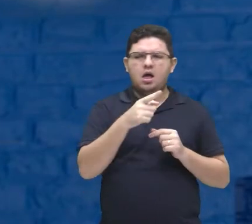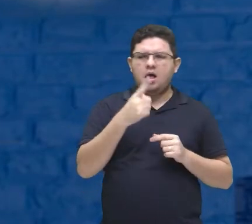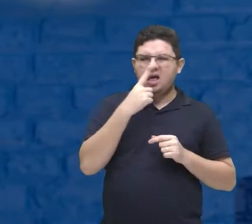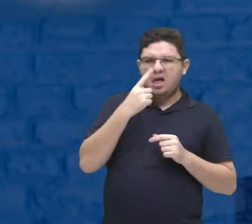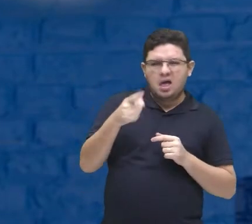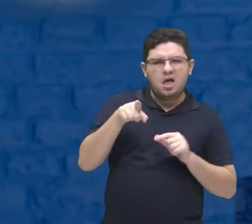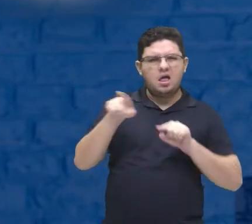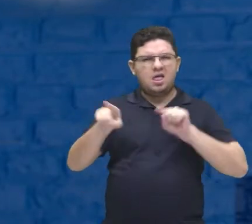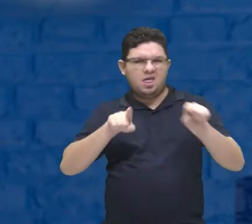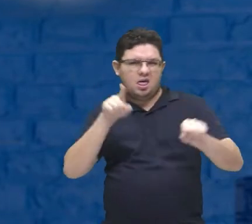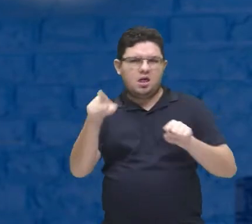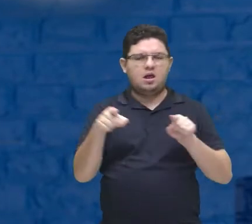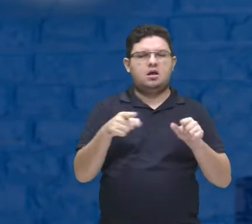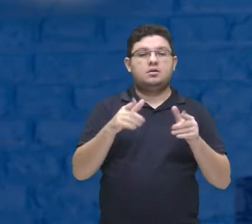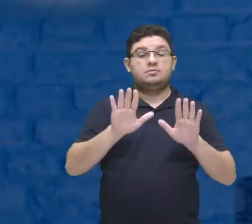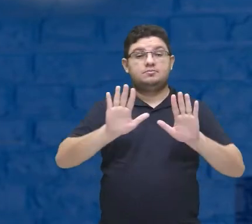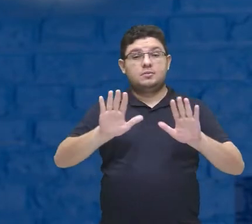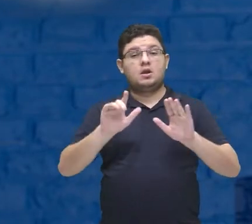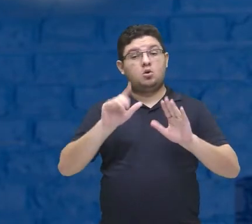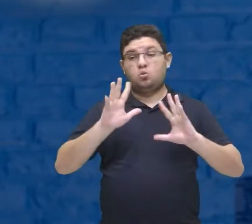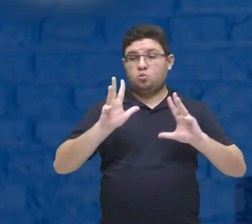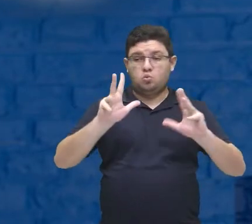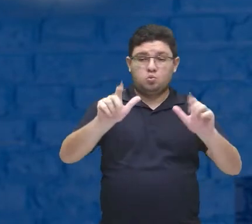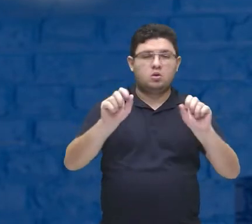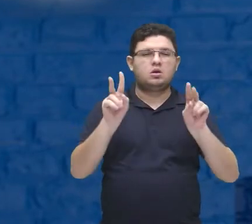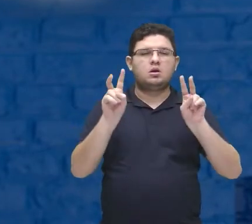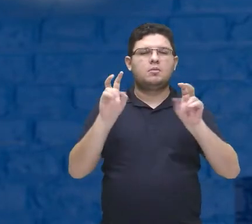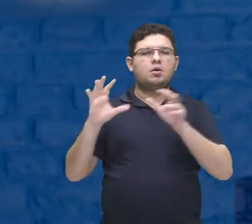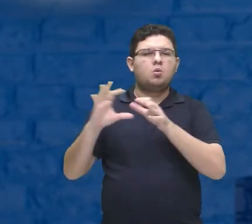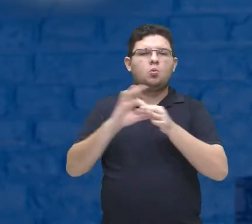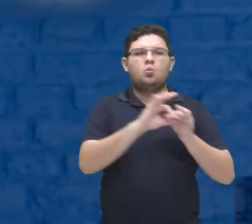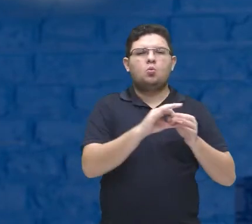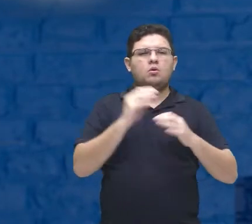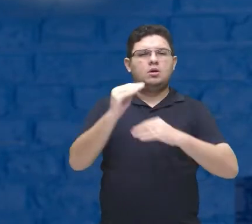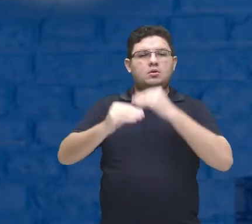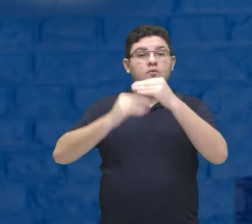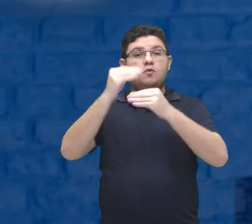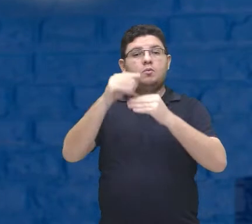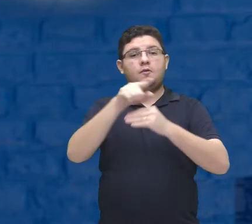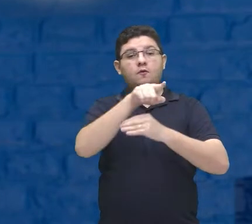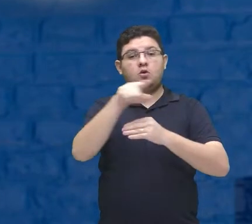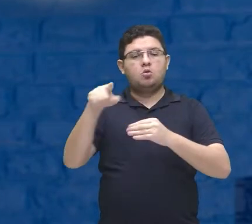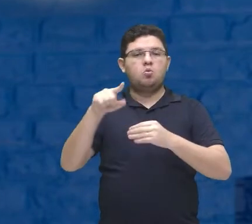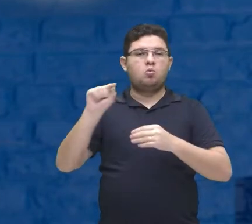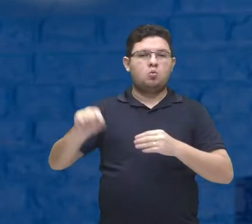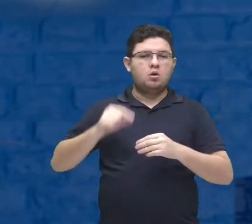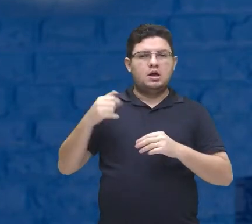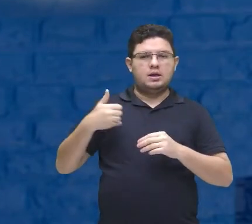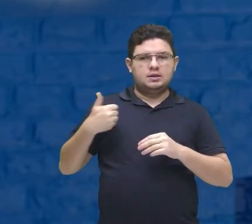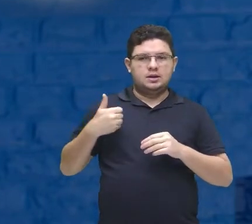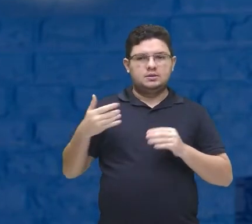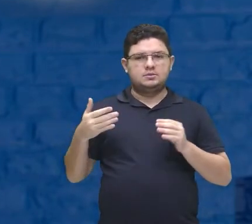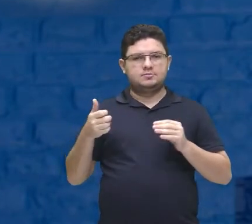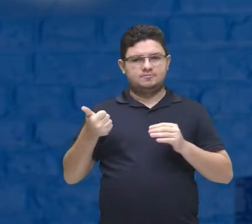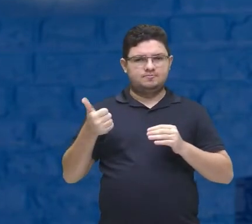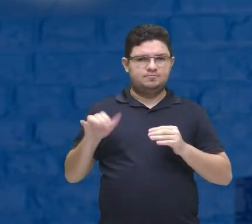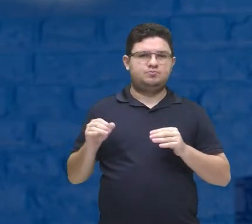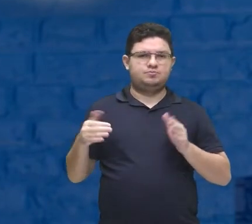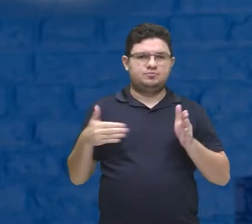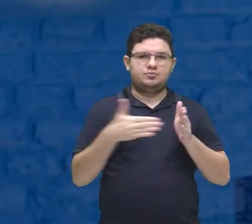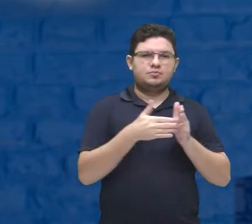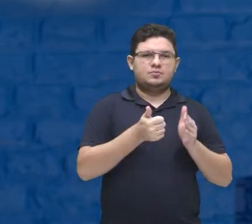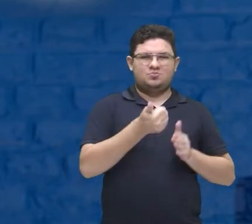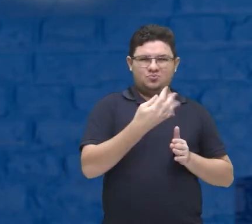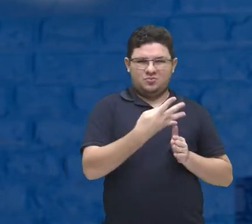que está aí chegando na pré-adolescência e na adolescência, e é importante a gente ter informações coerentes, corretas, de